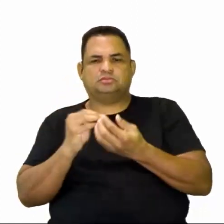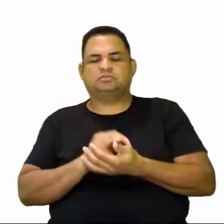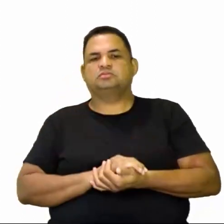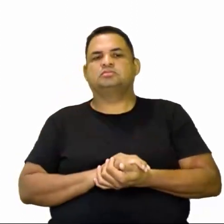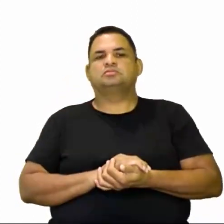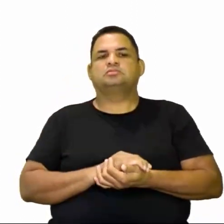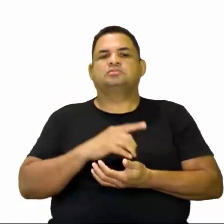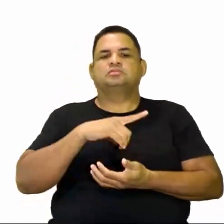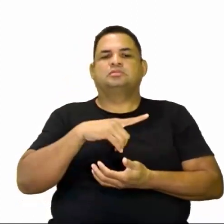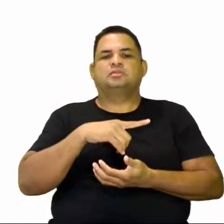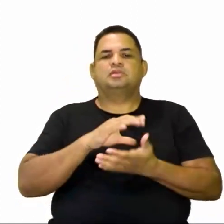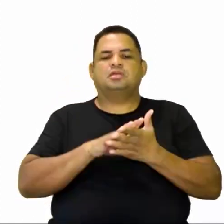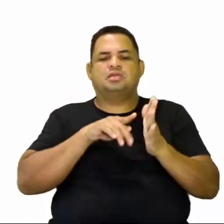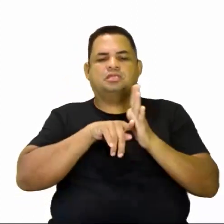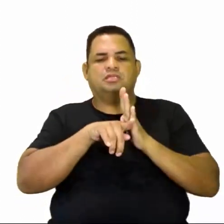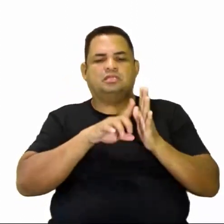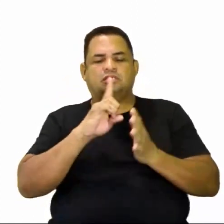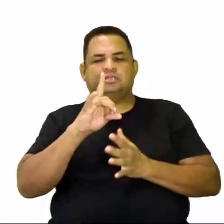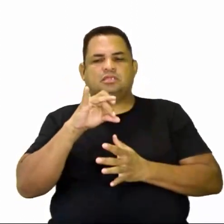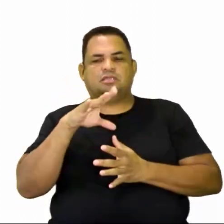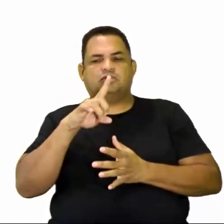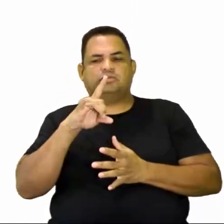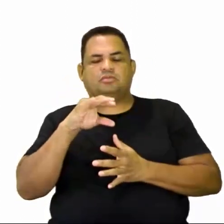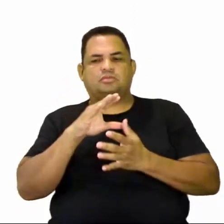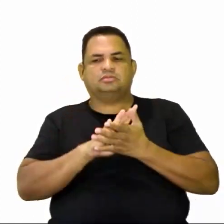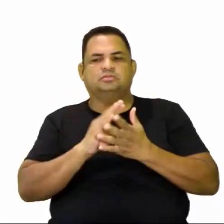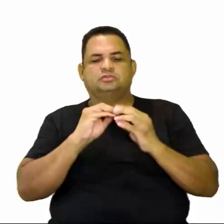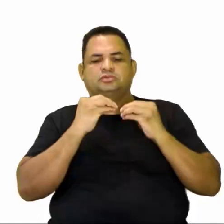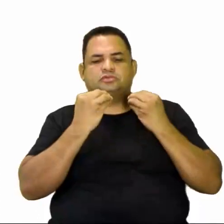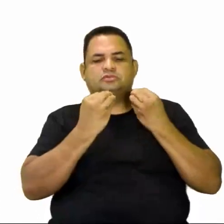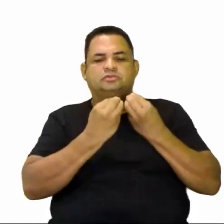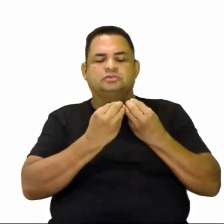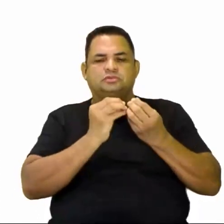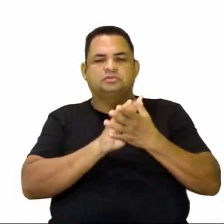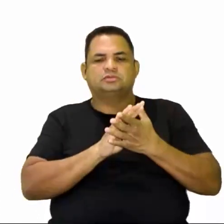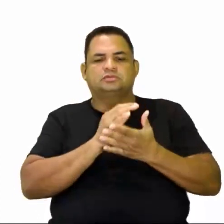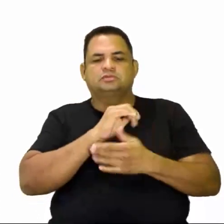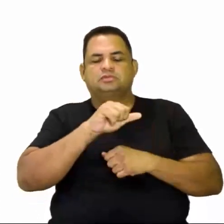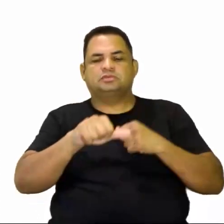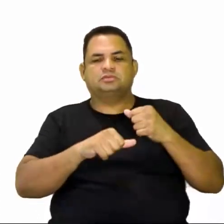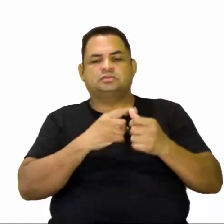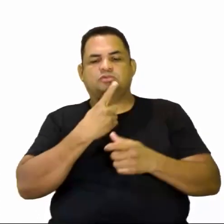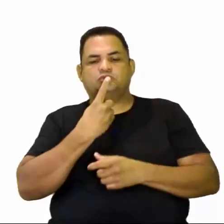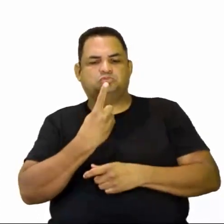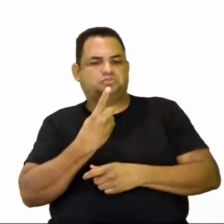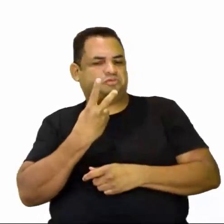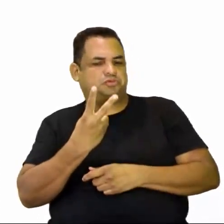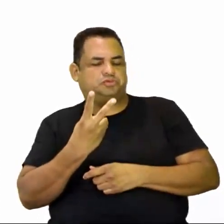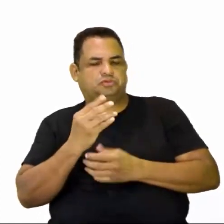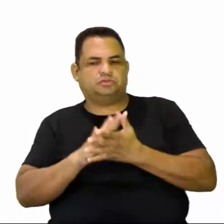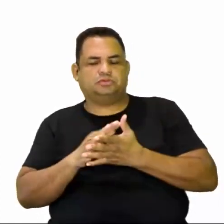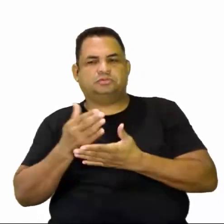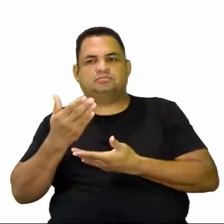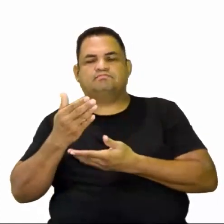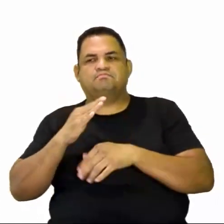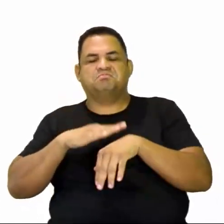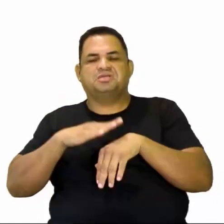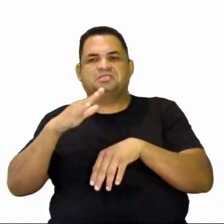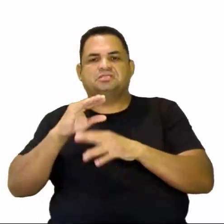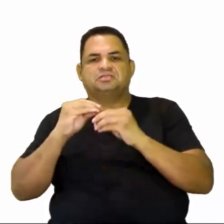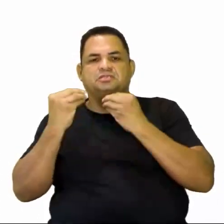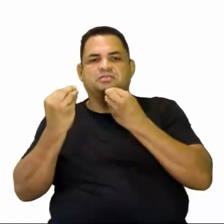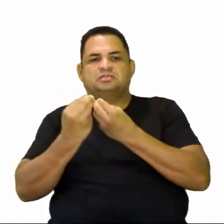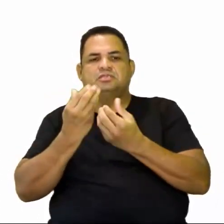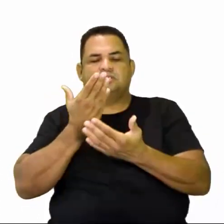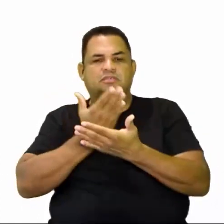ou decomposição, onde uma substância ela se transformava em duas ou mais substâncias.